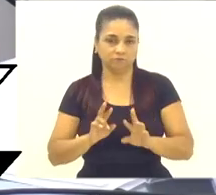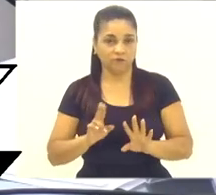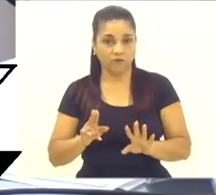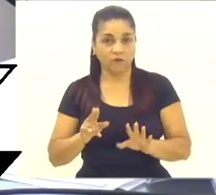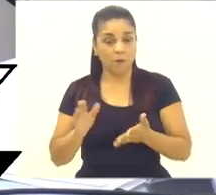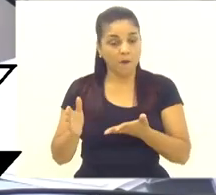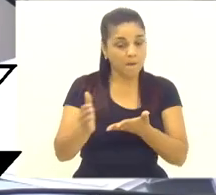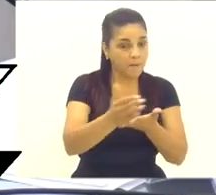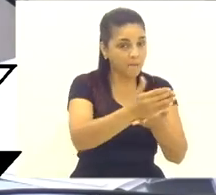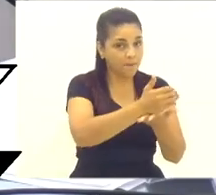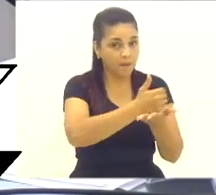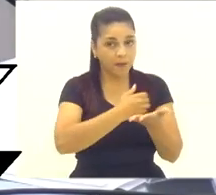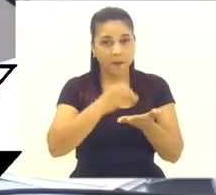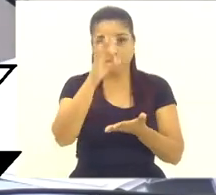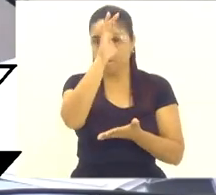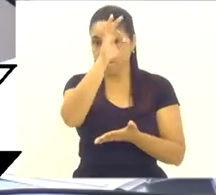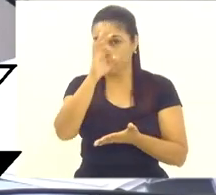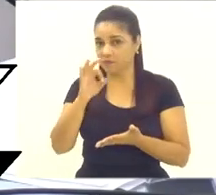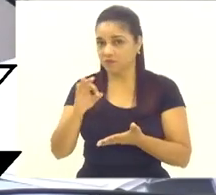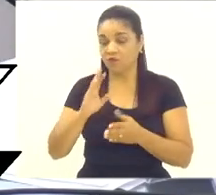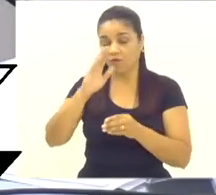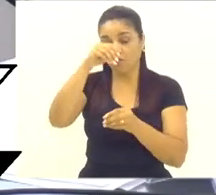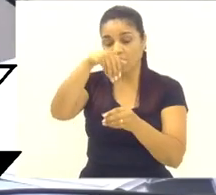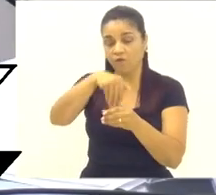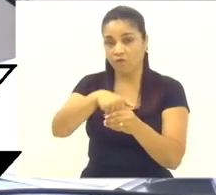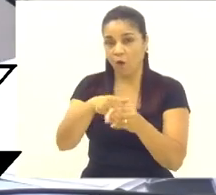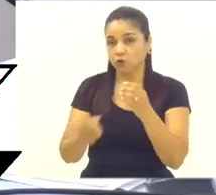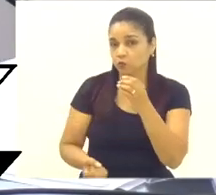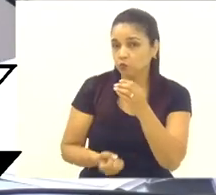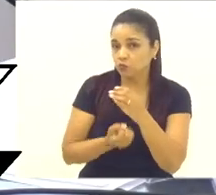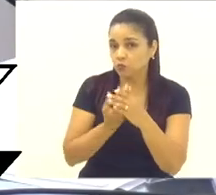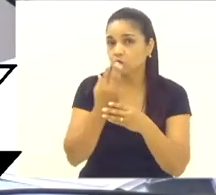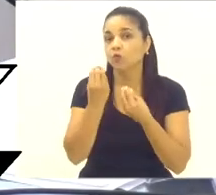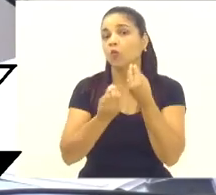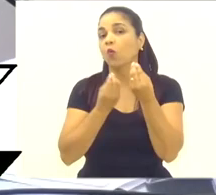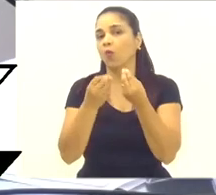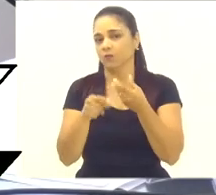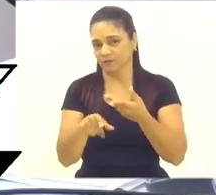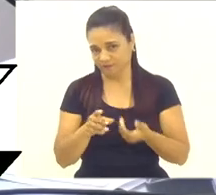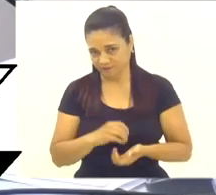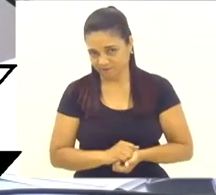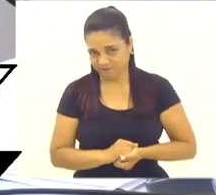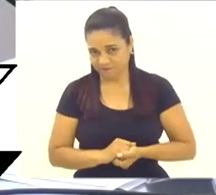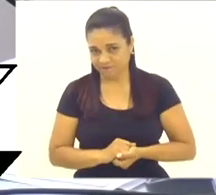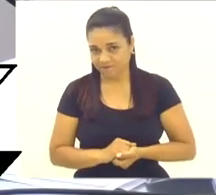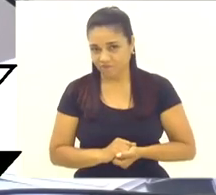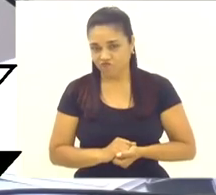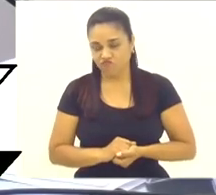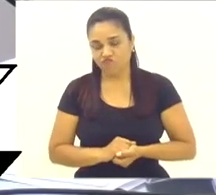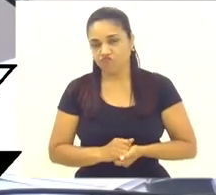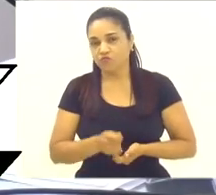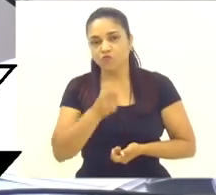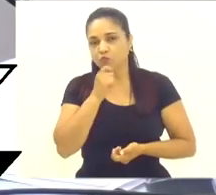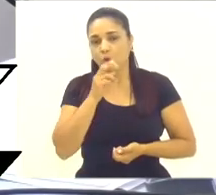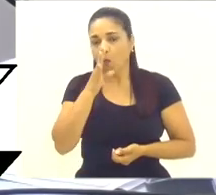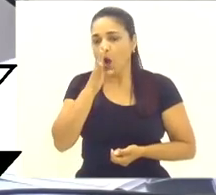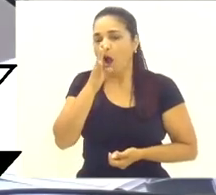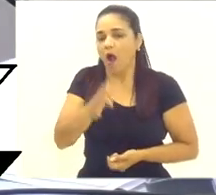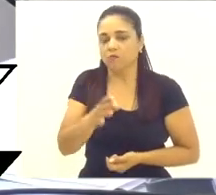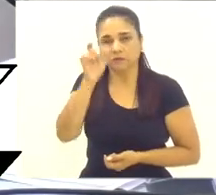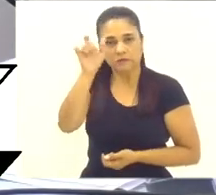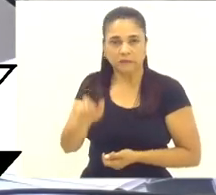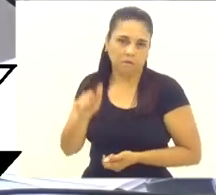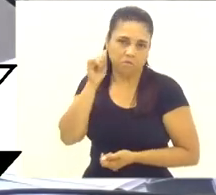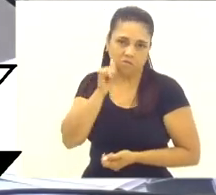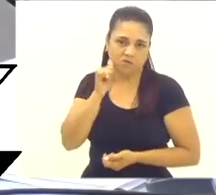apenas para constatar a origem do voto então não há o que você acusar uma mulher porque